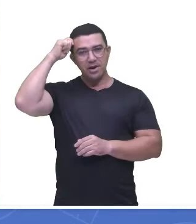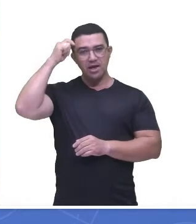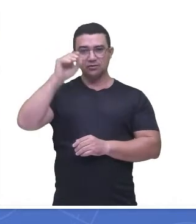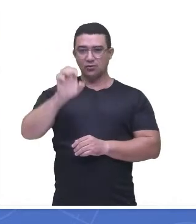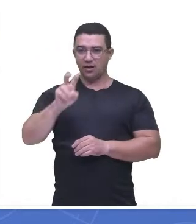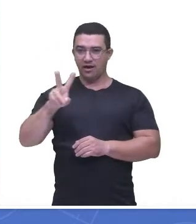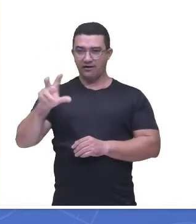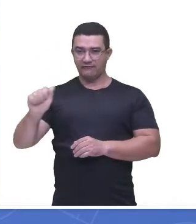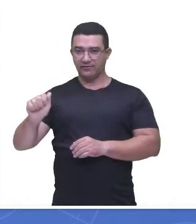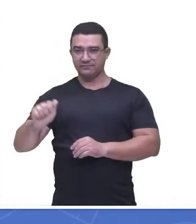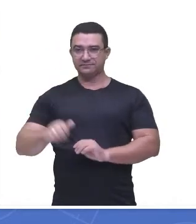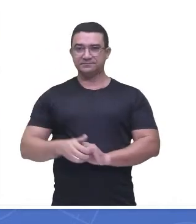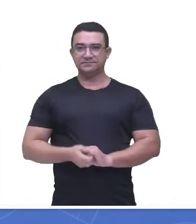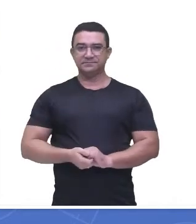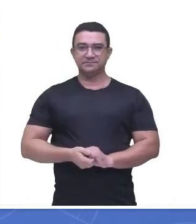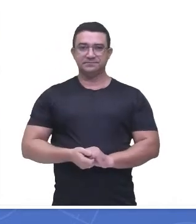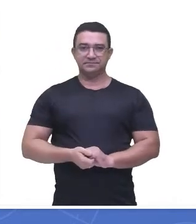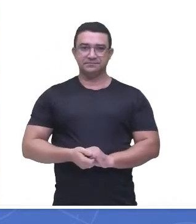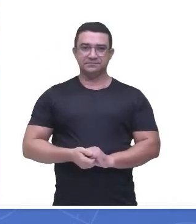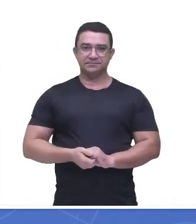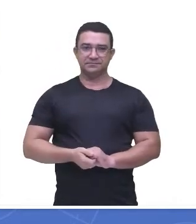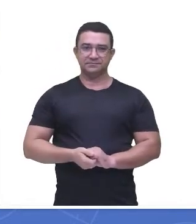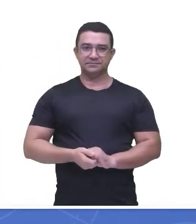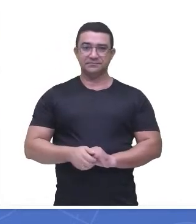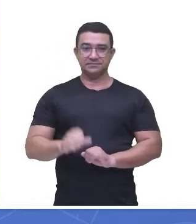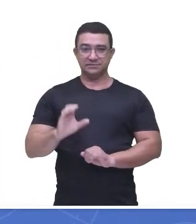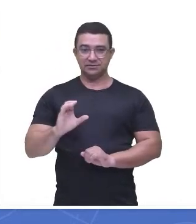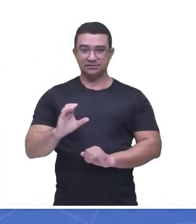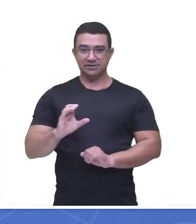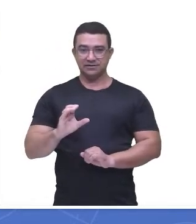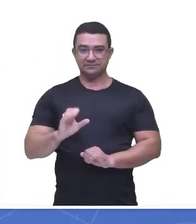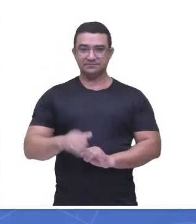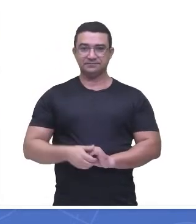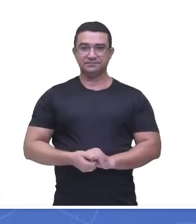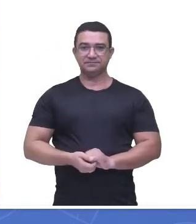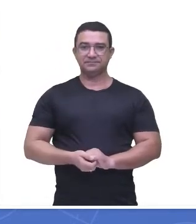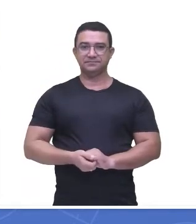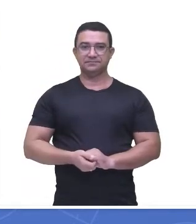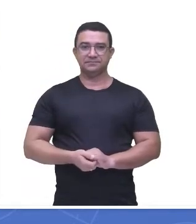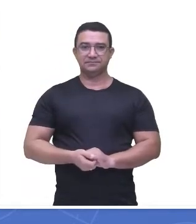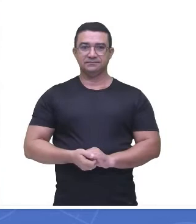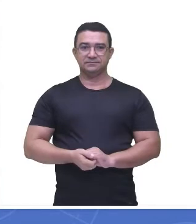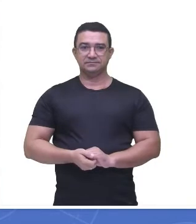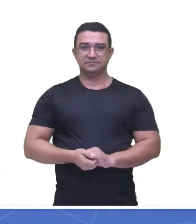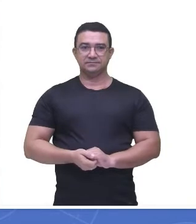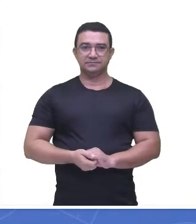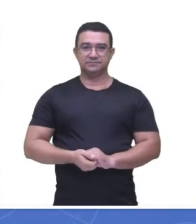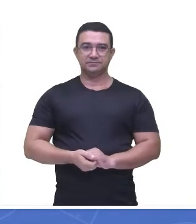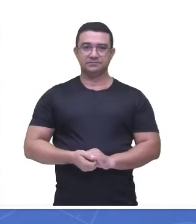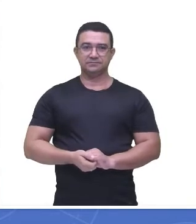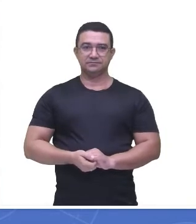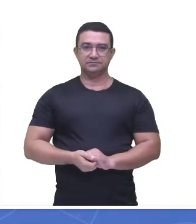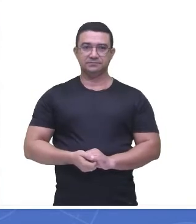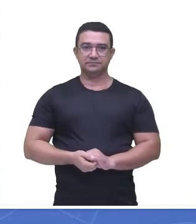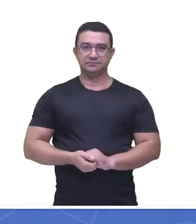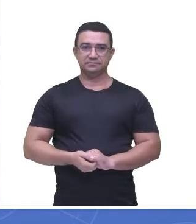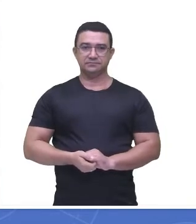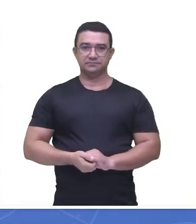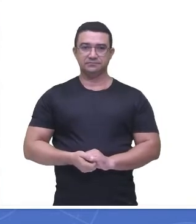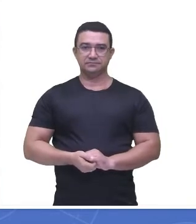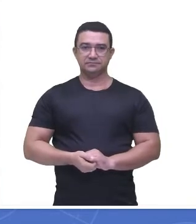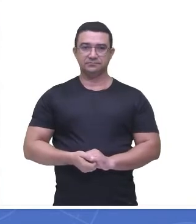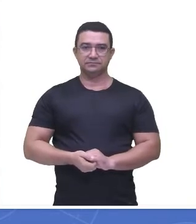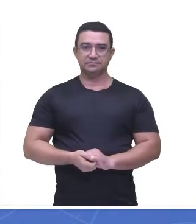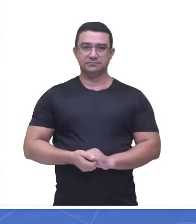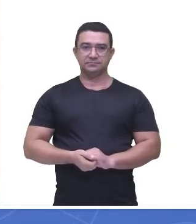Semeão abraça Rio Preto da Eva. Alternativa C também, muito bem. Parabéns. Alternativa